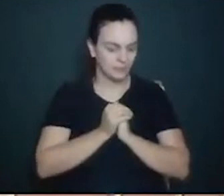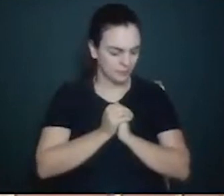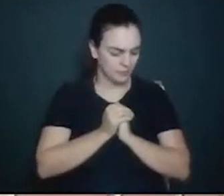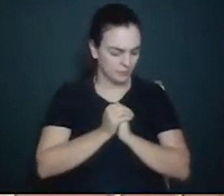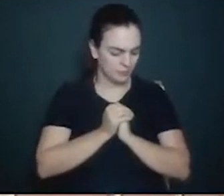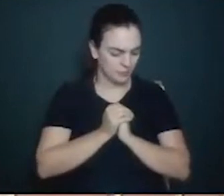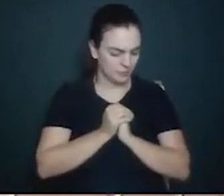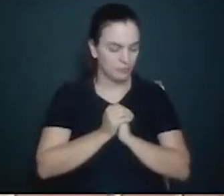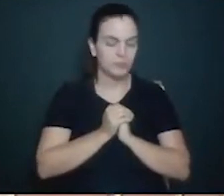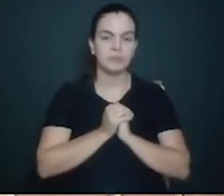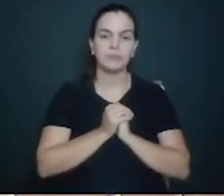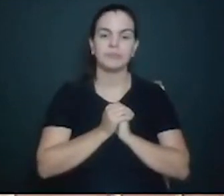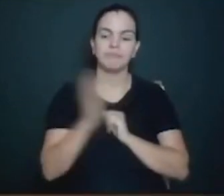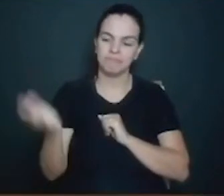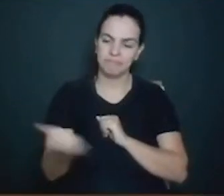Com a palavra, a excelência.